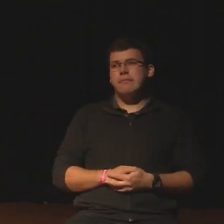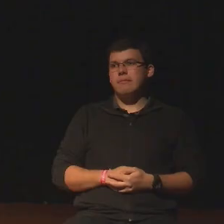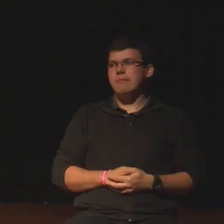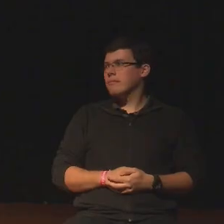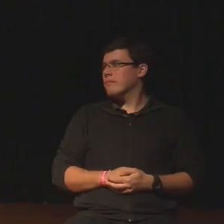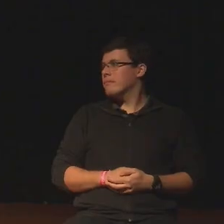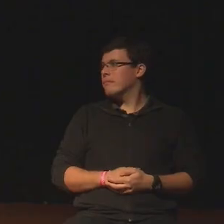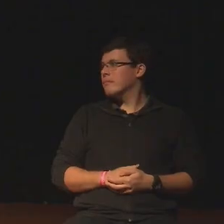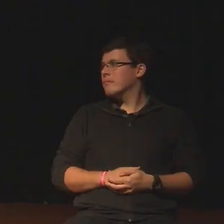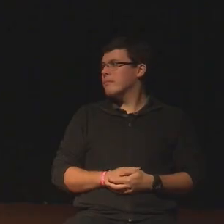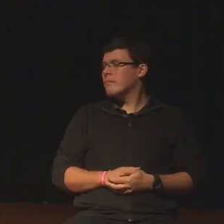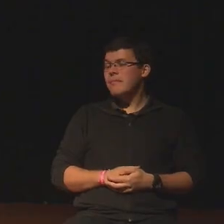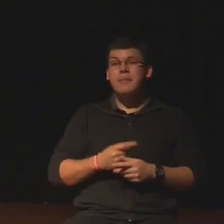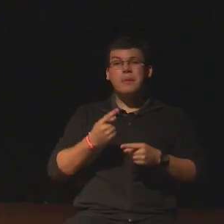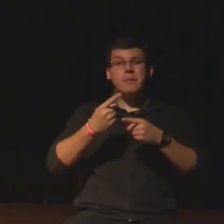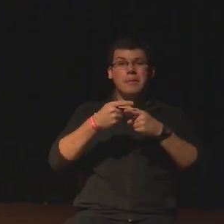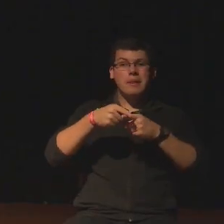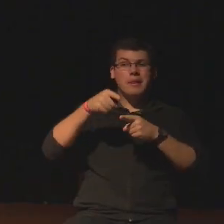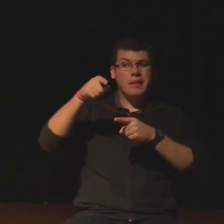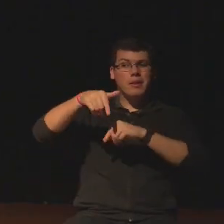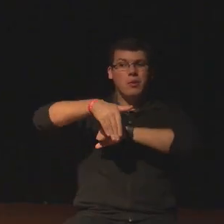esse fechamento dessa rua